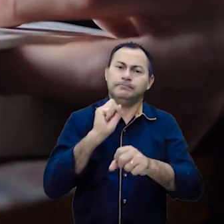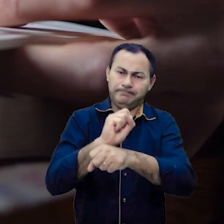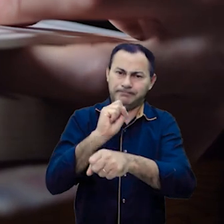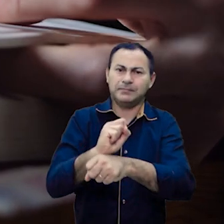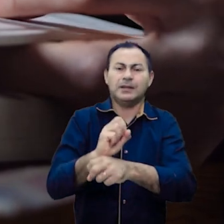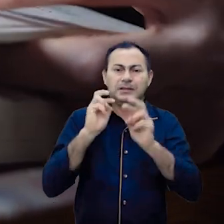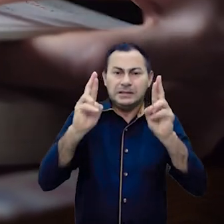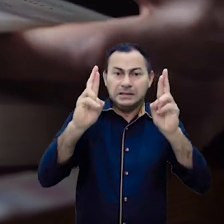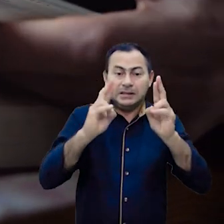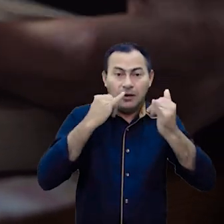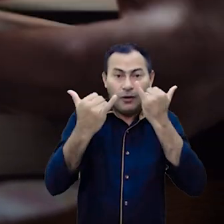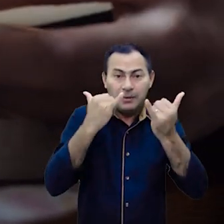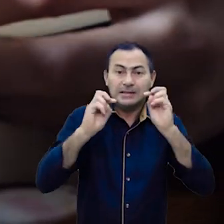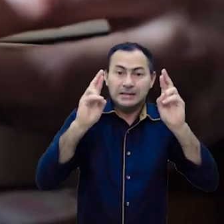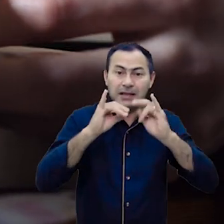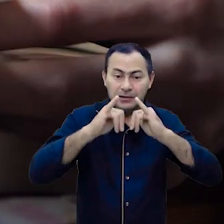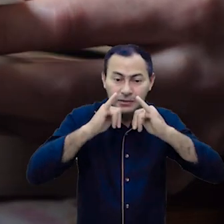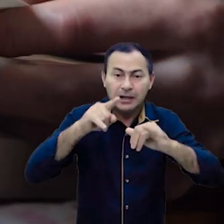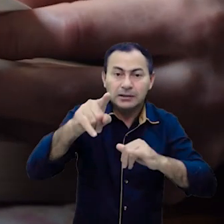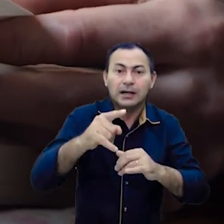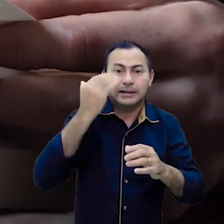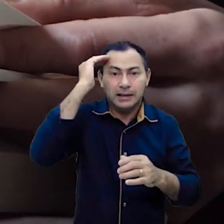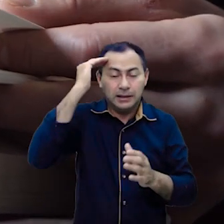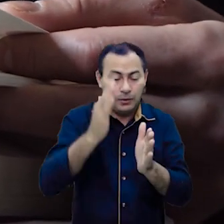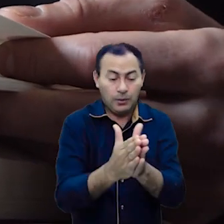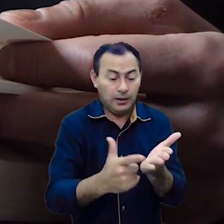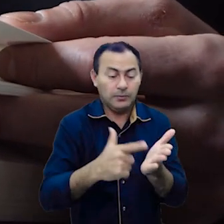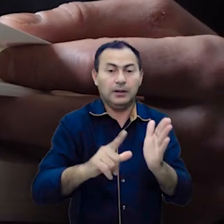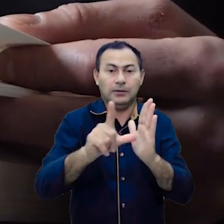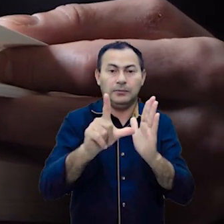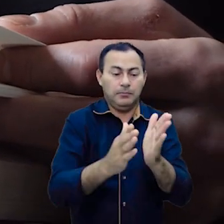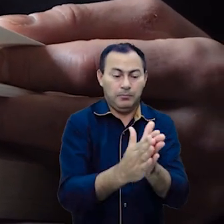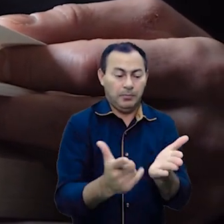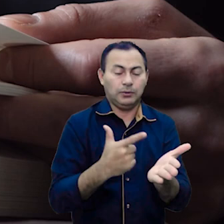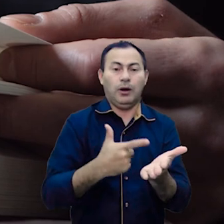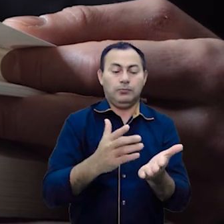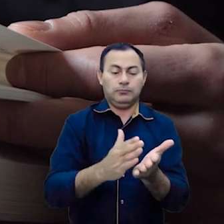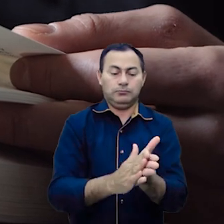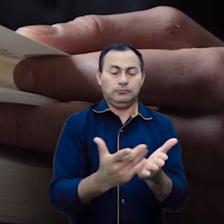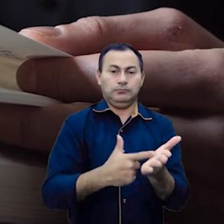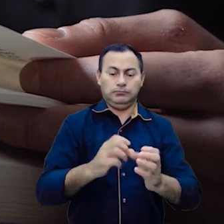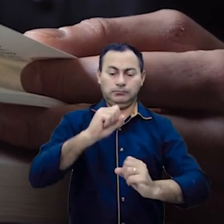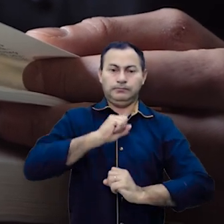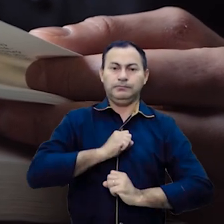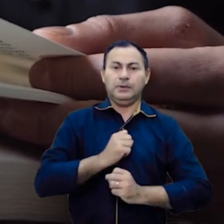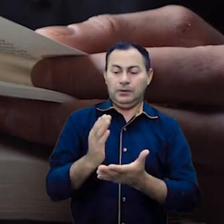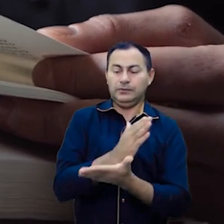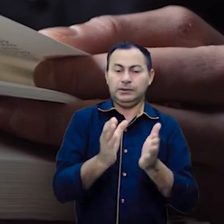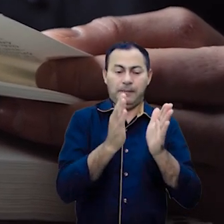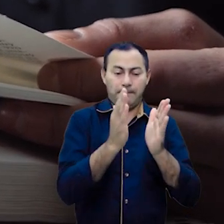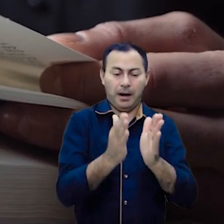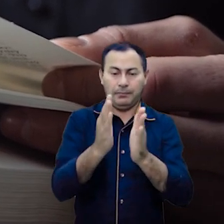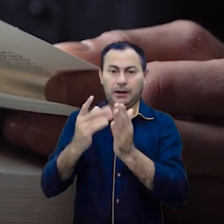espero sinceramente que essas informações lhe ajudem a ler e a entender o livro de Levítico o manual do sacerdote foi dividido